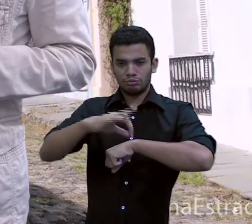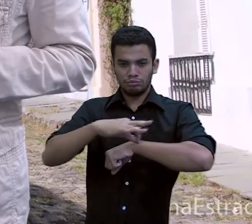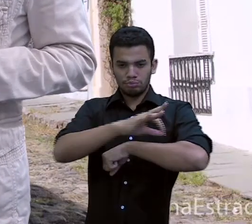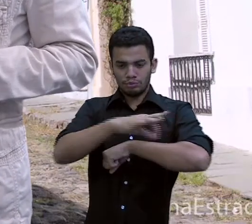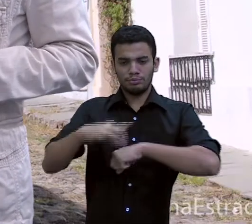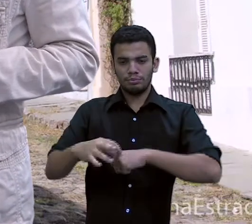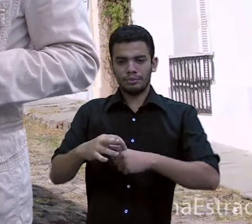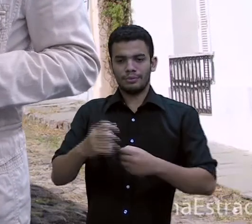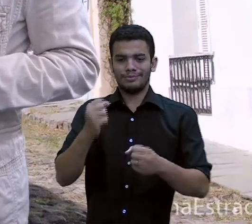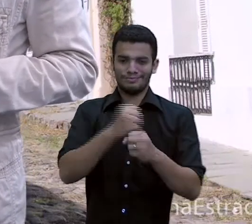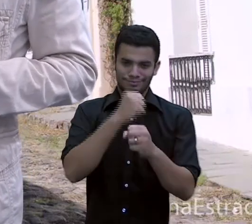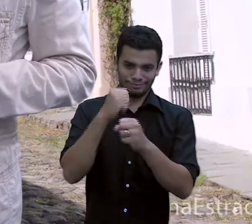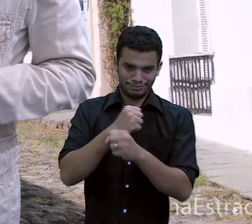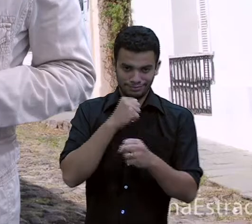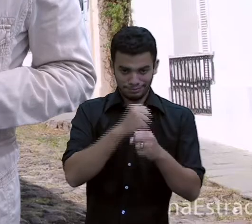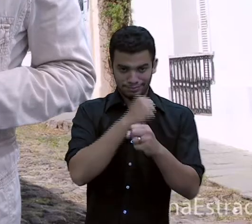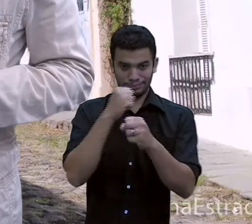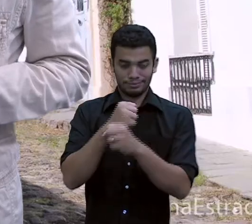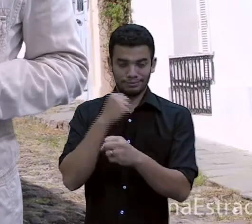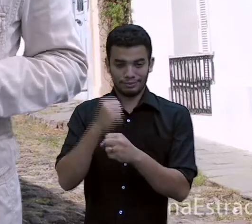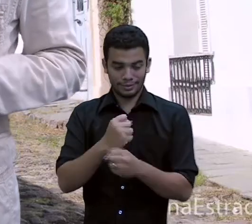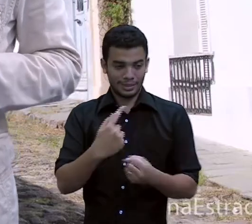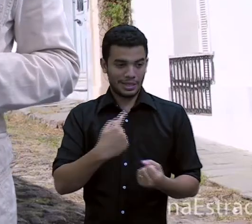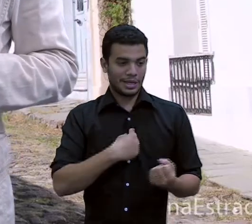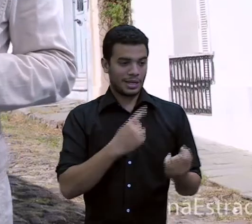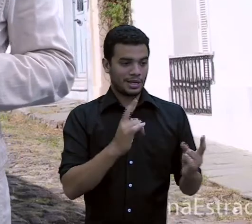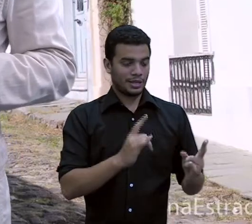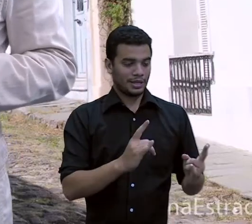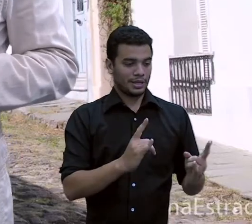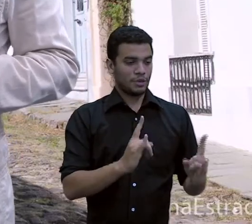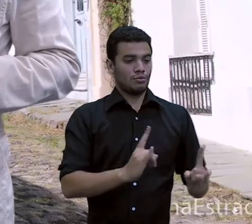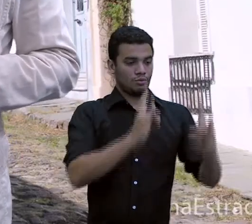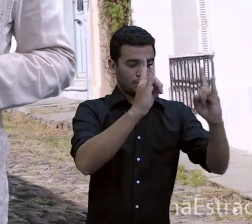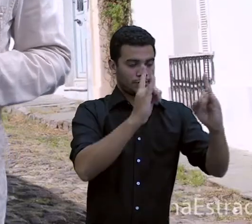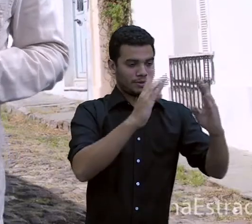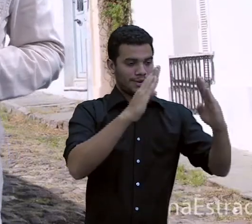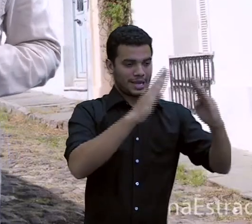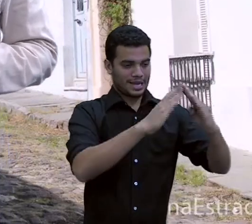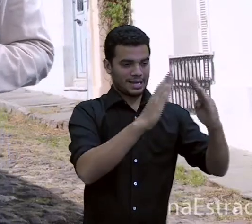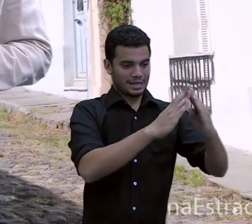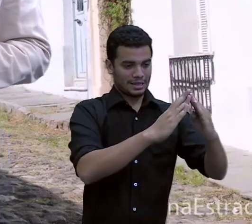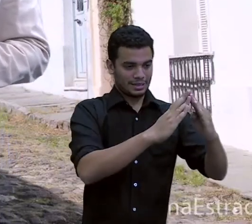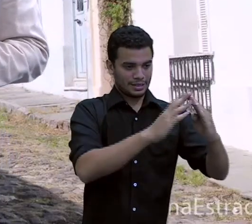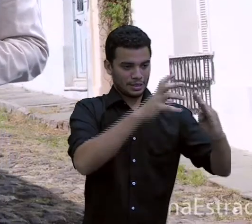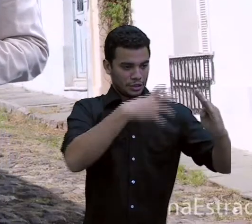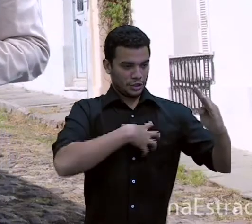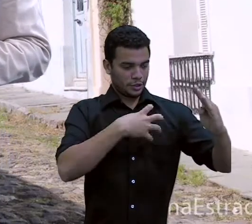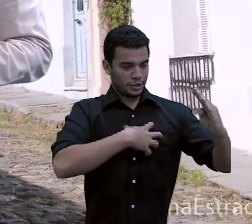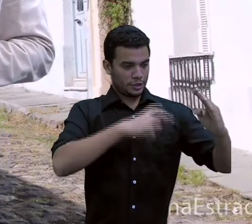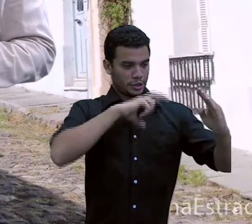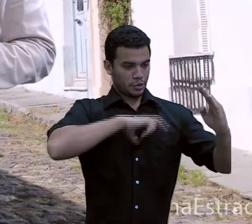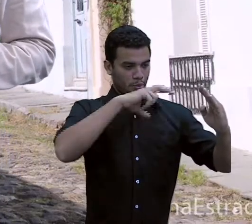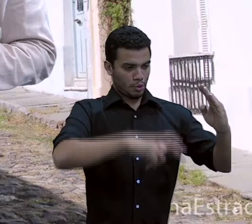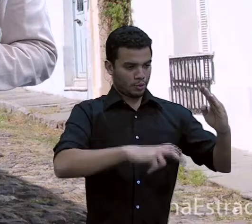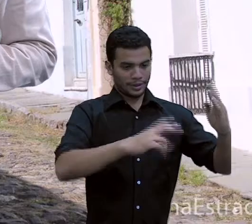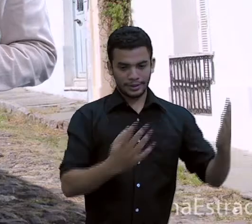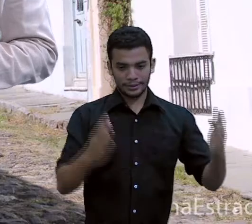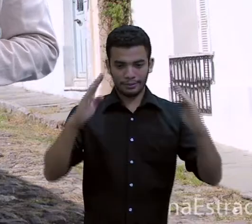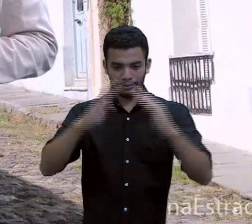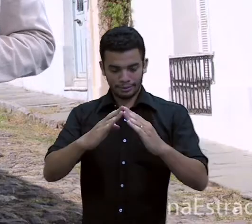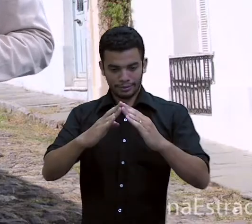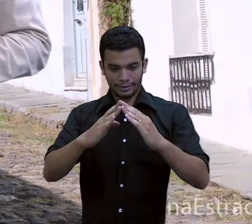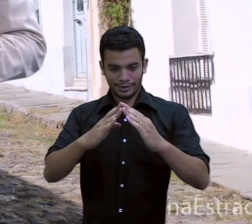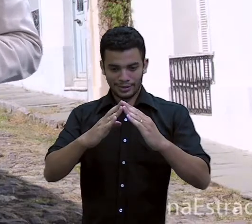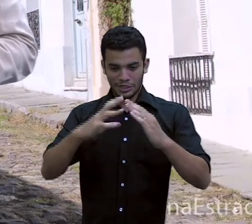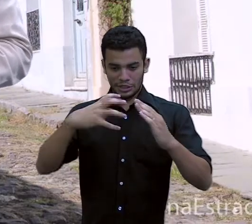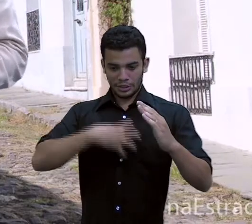com telhados de 2 ou 4 águas, enfileiram-se ao lado de moradas em estilo espanhol,